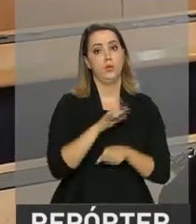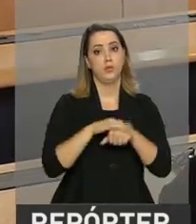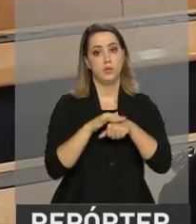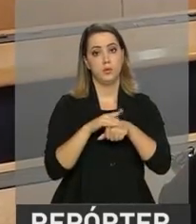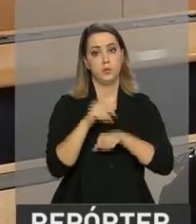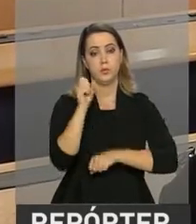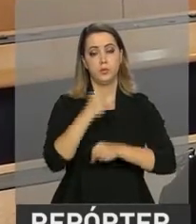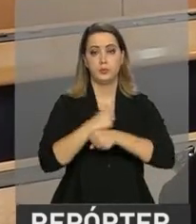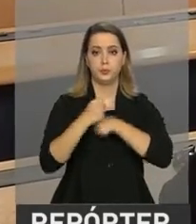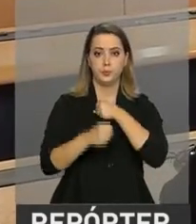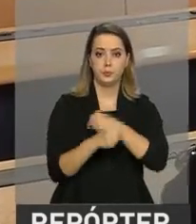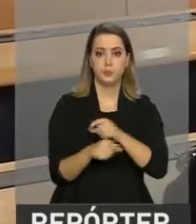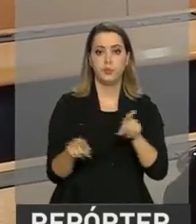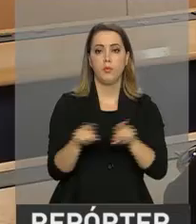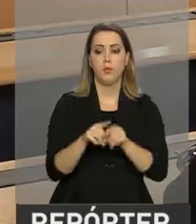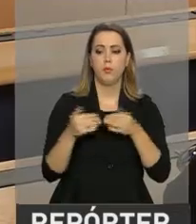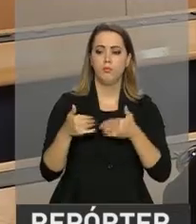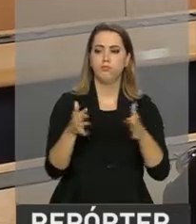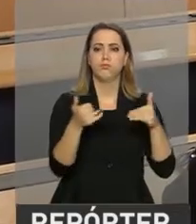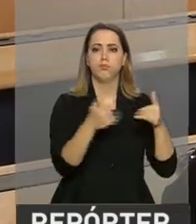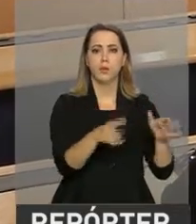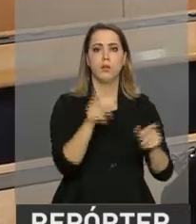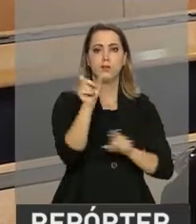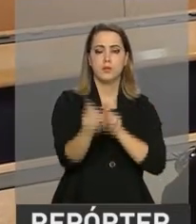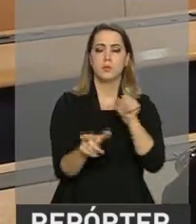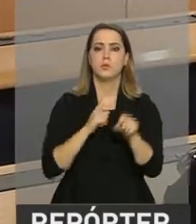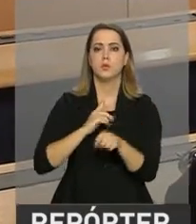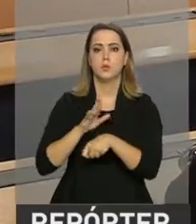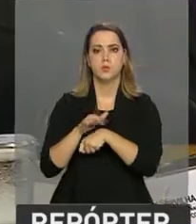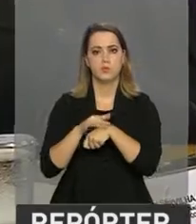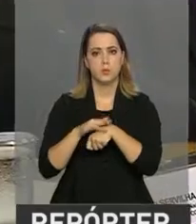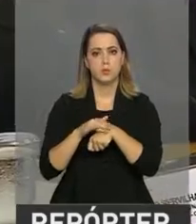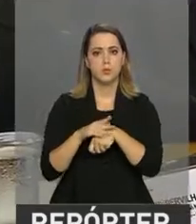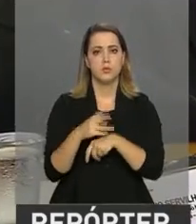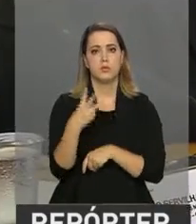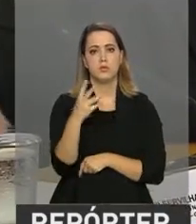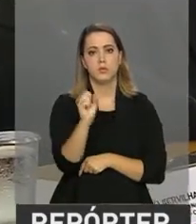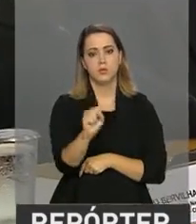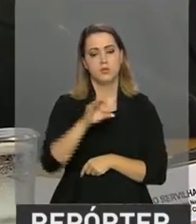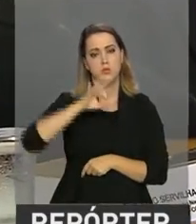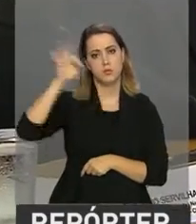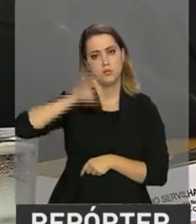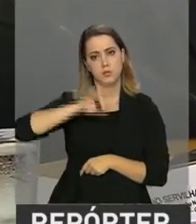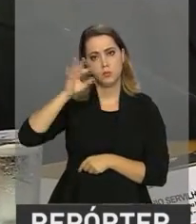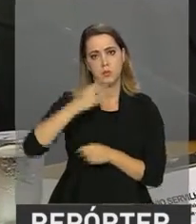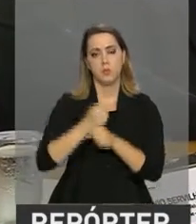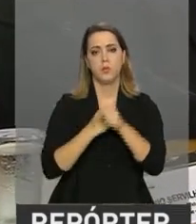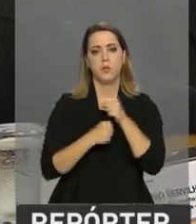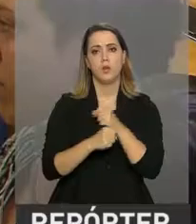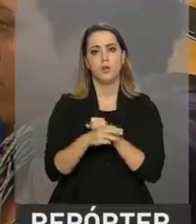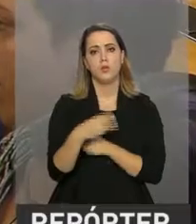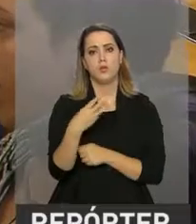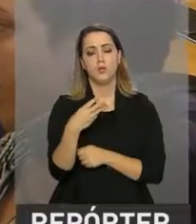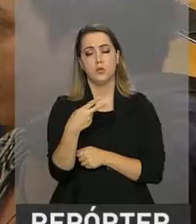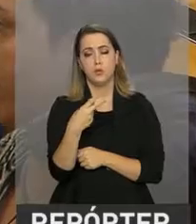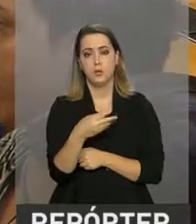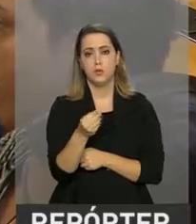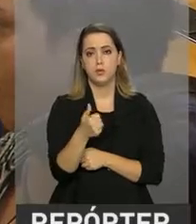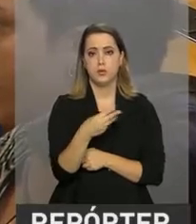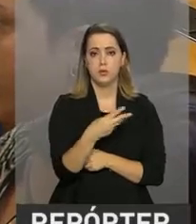brasil também ampliou a assistência aos infectados em 38 por cento entre 2013 e